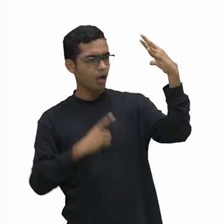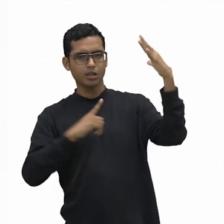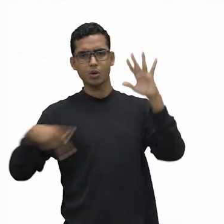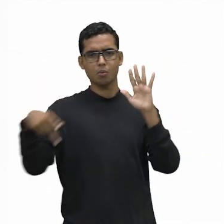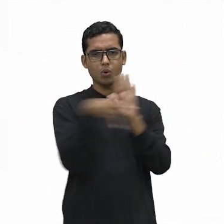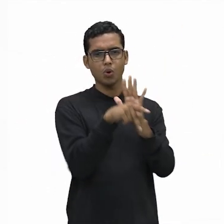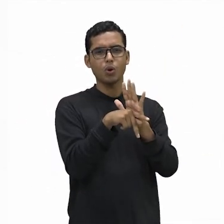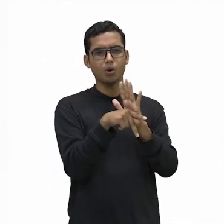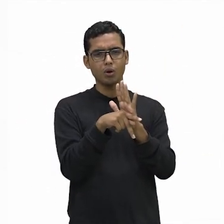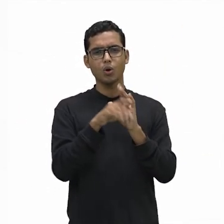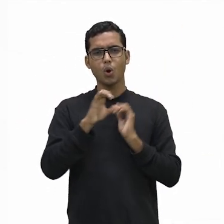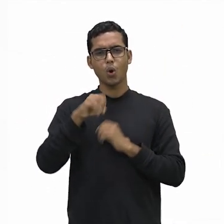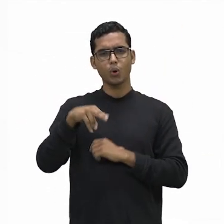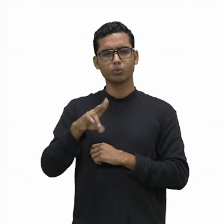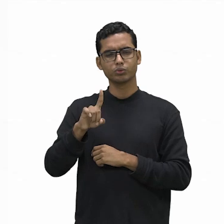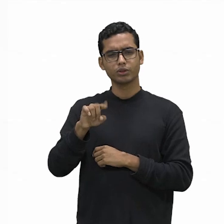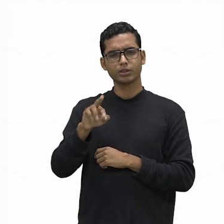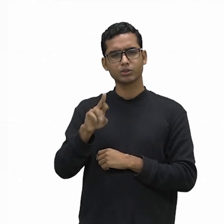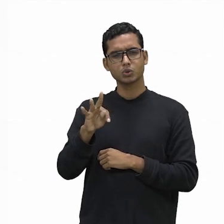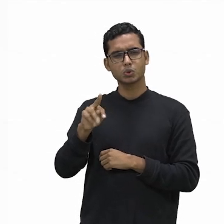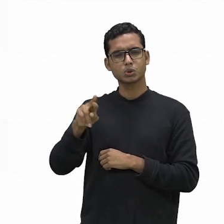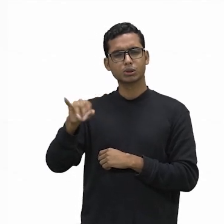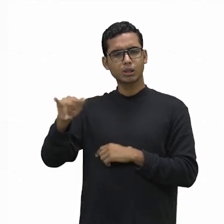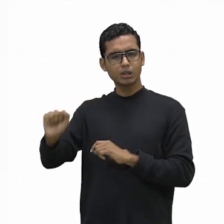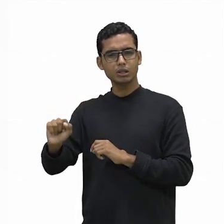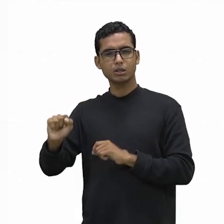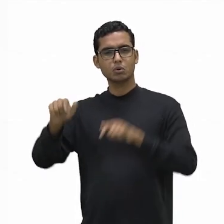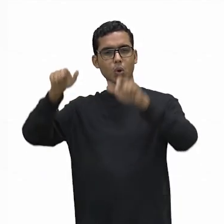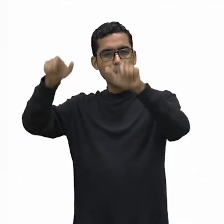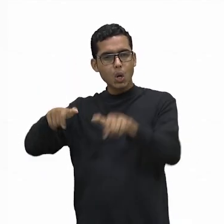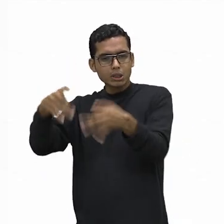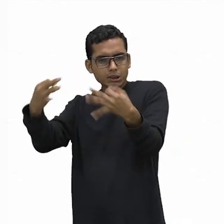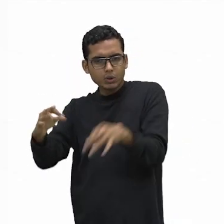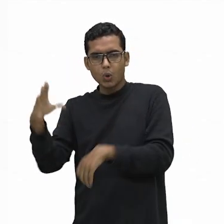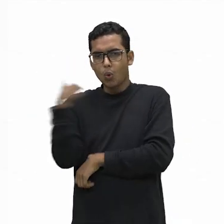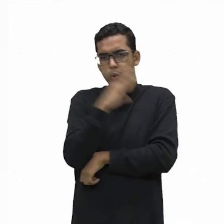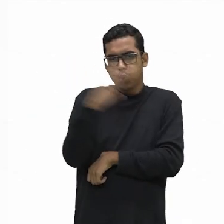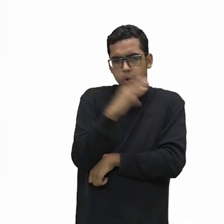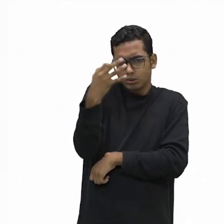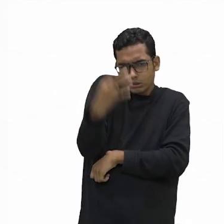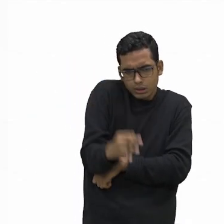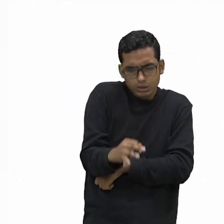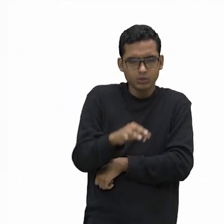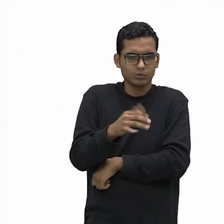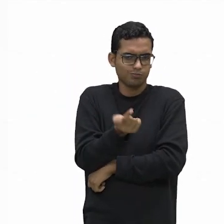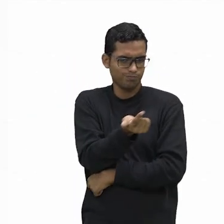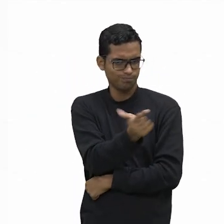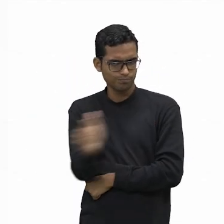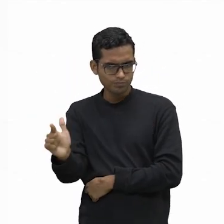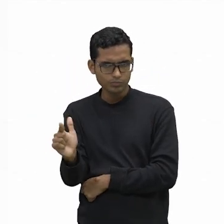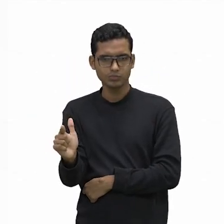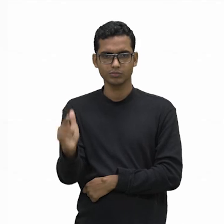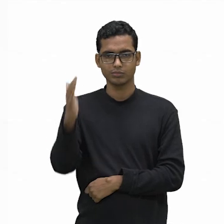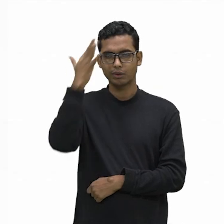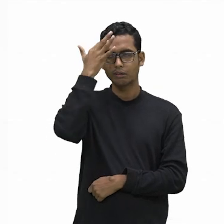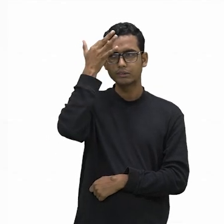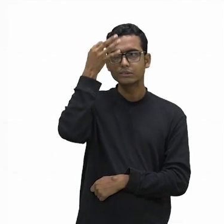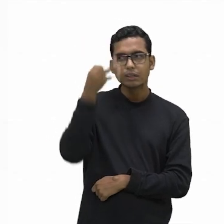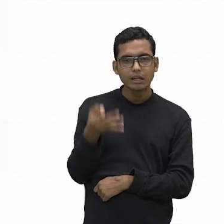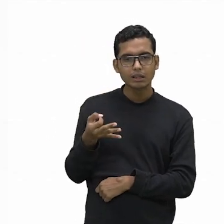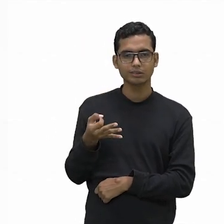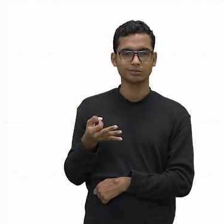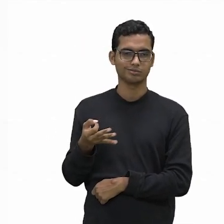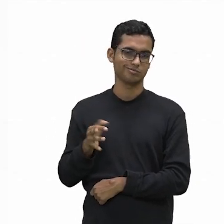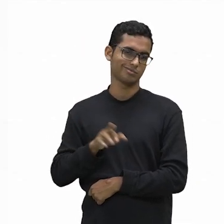propriedades ondulatórias, podendo não ter uma posição nem uma velocidade bem definidas. É o princípio da incerteza, não é?